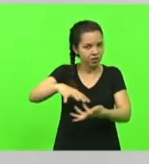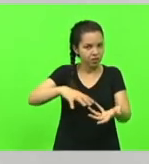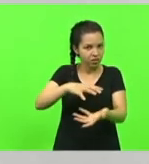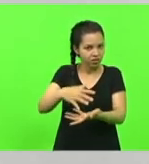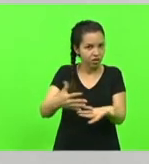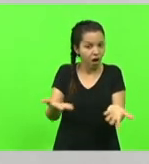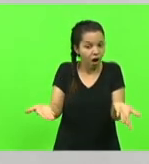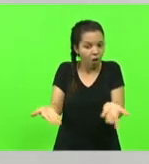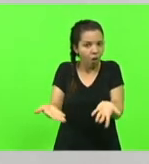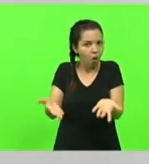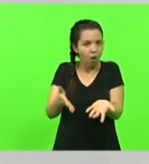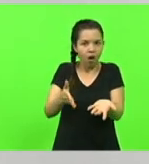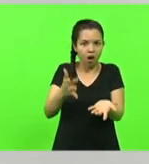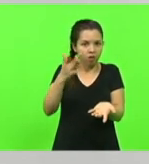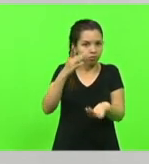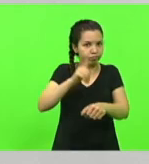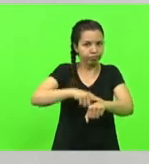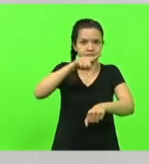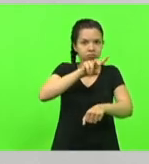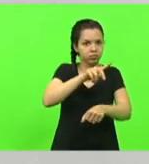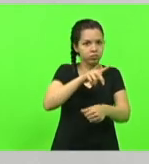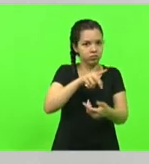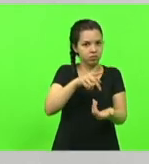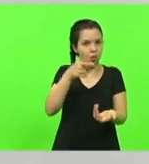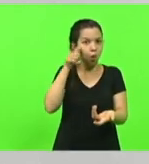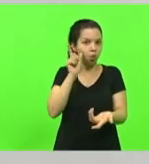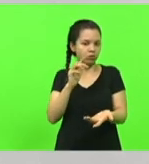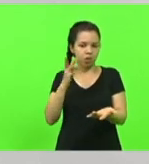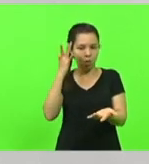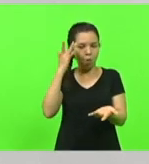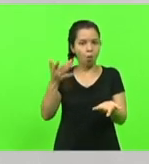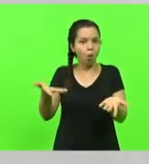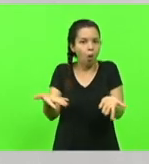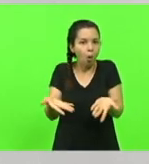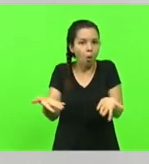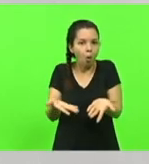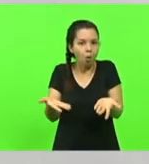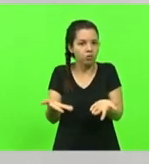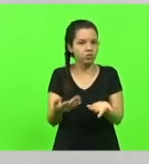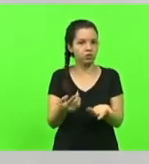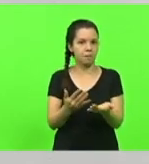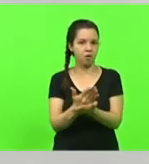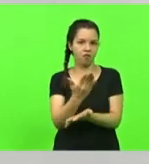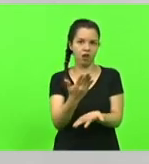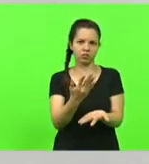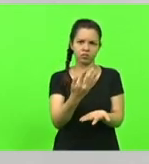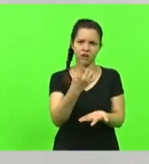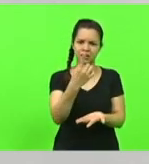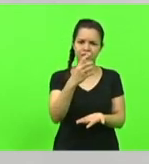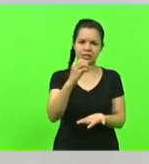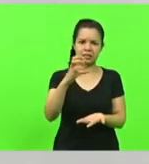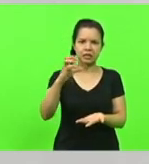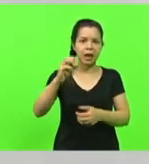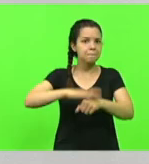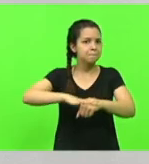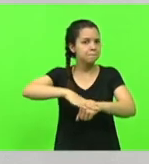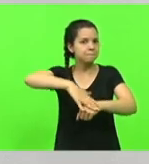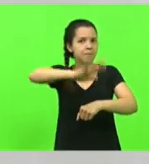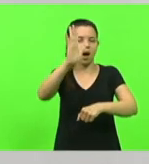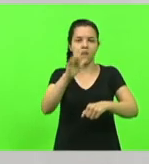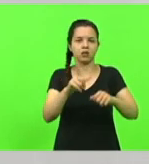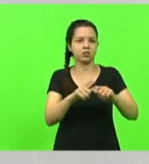de um dia para o outro aprovado. E são mais de 100 artigos, são 100 artigos, quase 100 artigos. Eu solicitar, eu vou solicitar